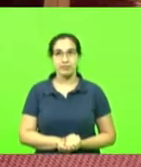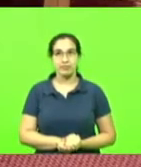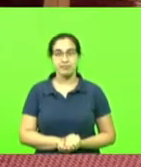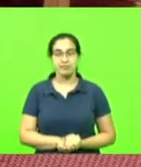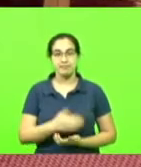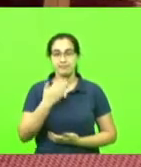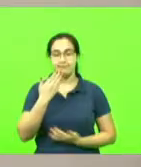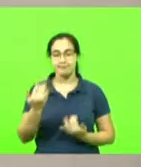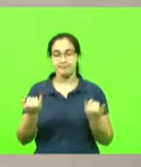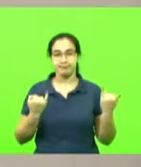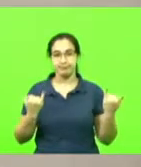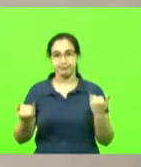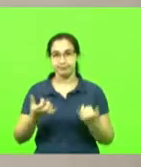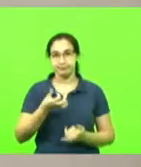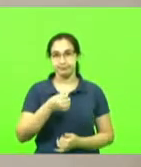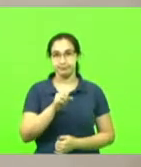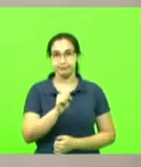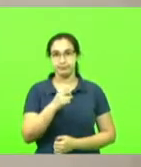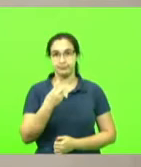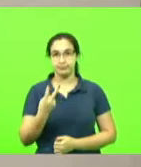Pedido de informação, 682.